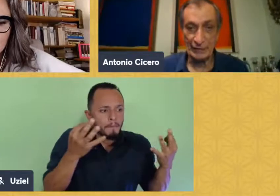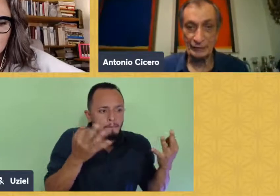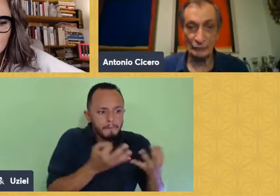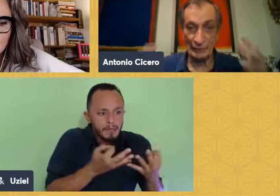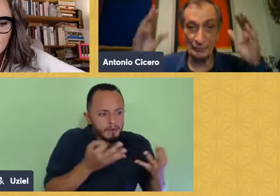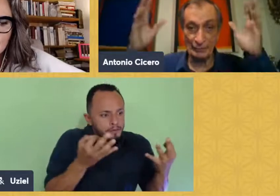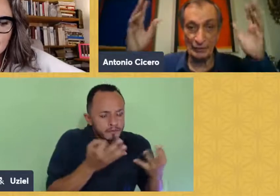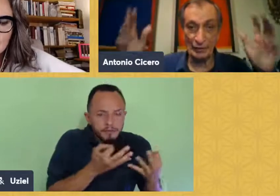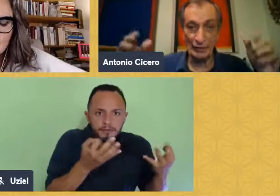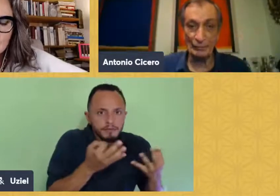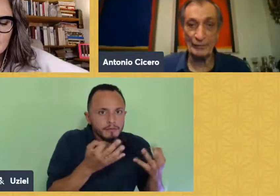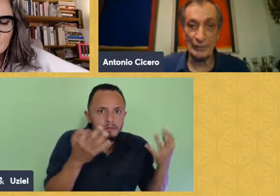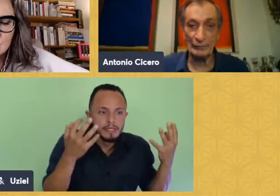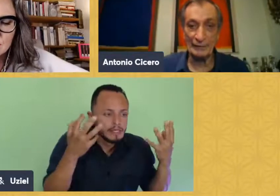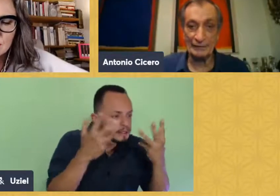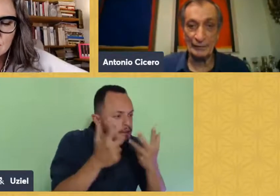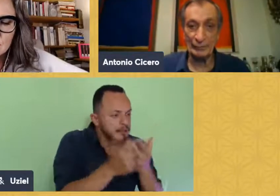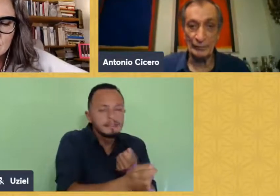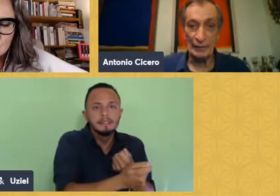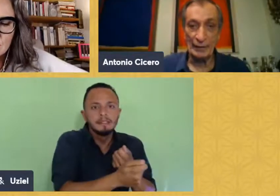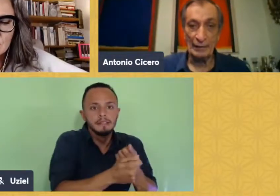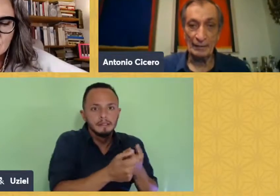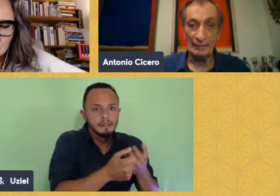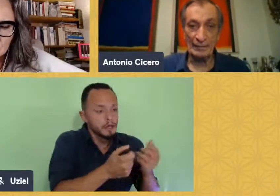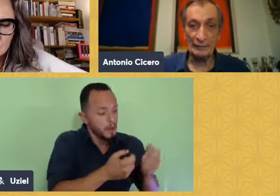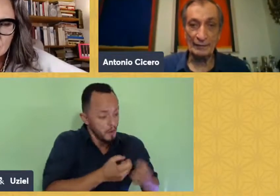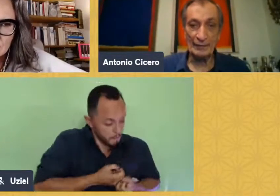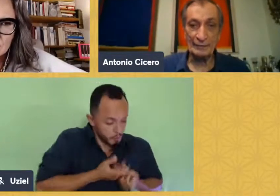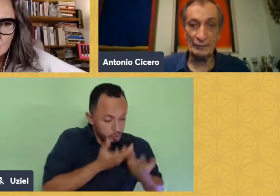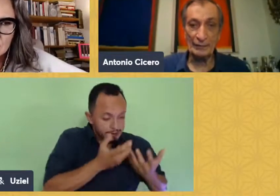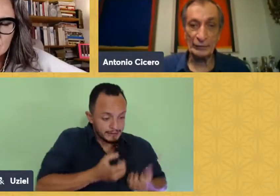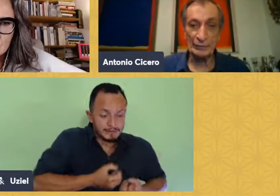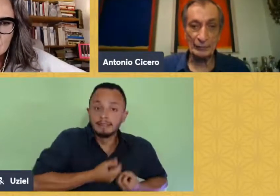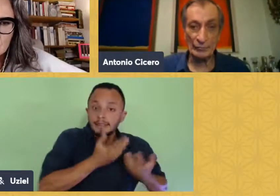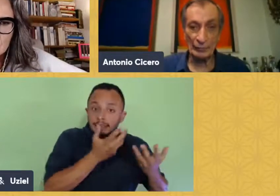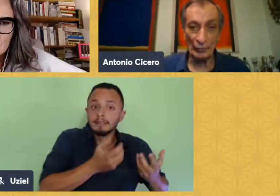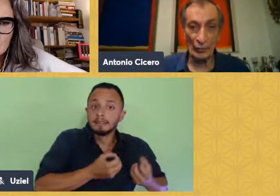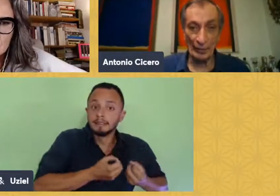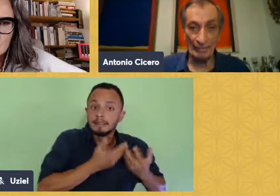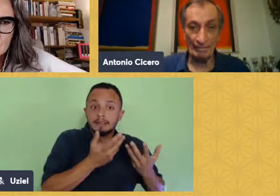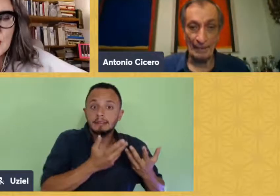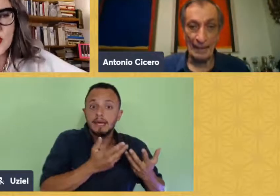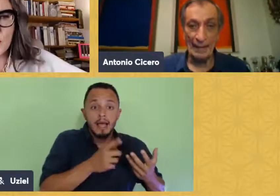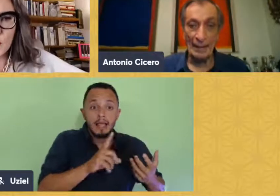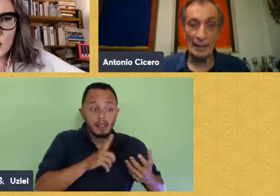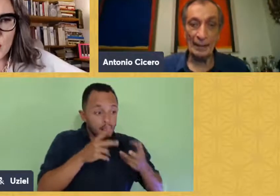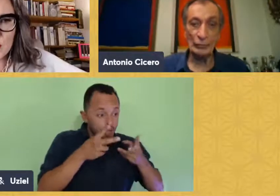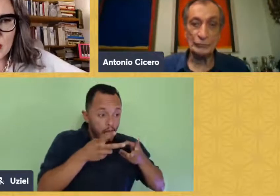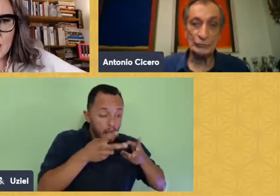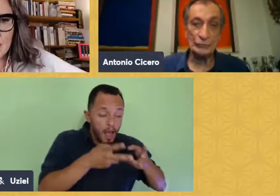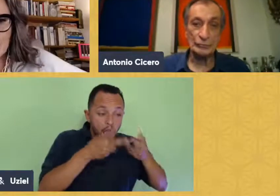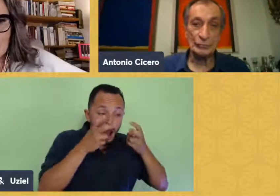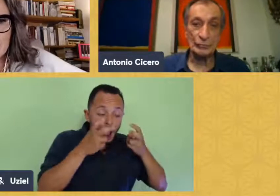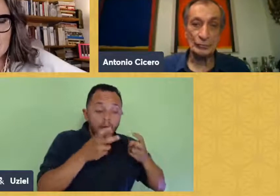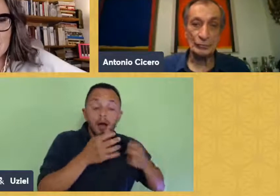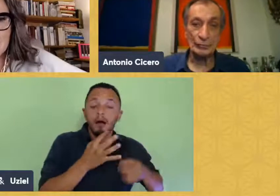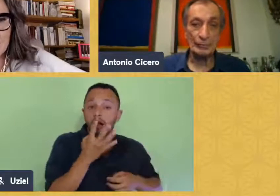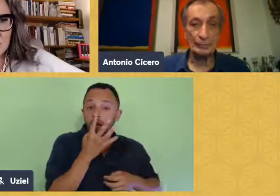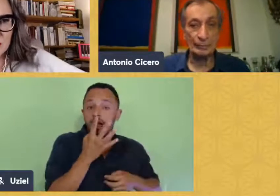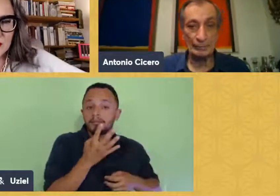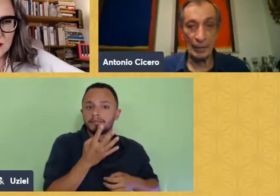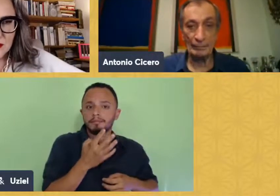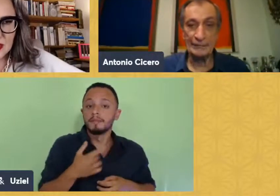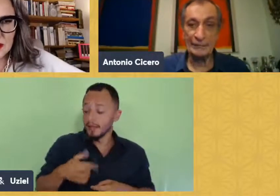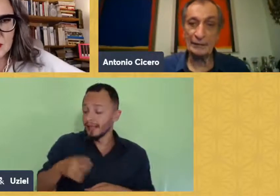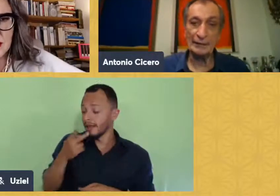muitas. Estou falando de Billie Holiday como é um exemplo. Na verdade, há muita coisa muito boa. A gente falou do Bob Dylan aí, que é uma